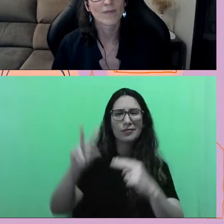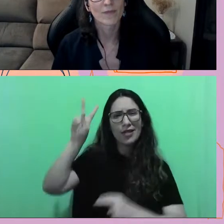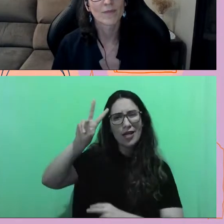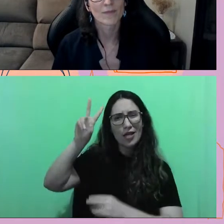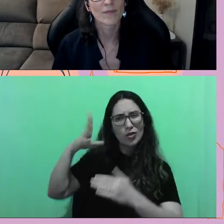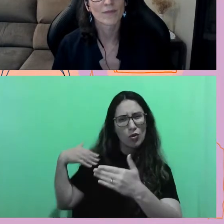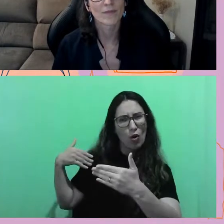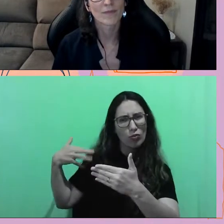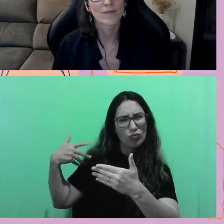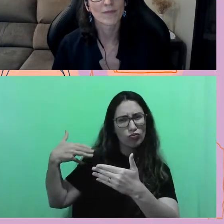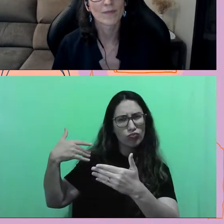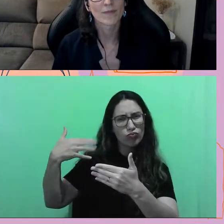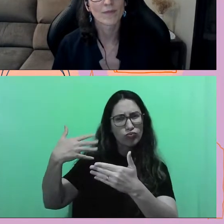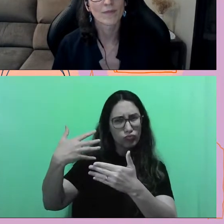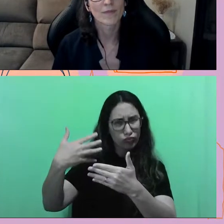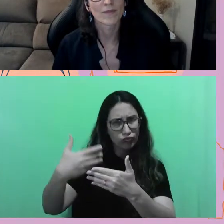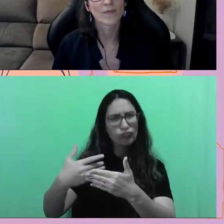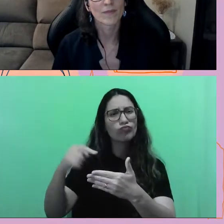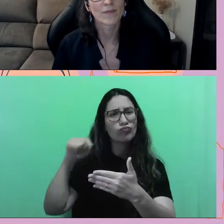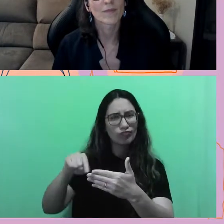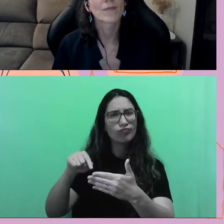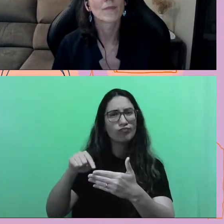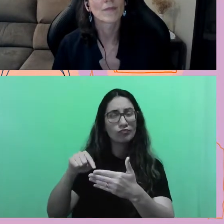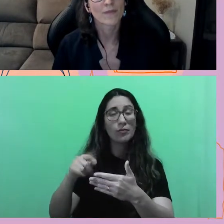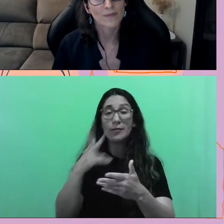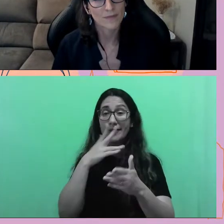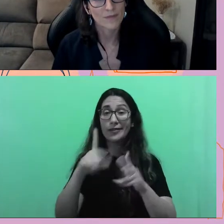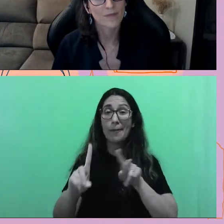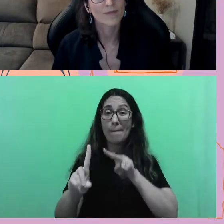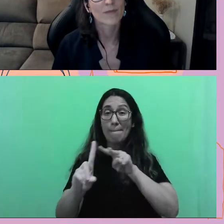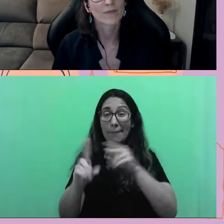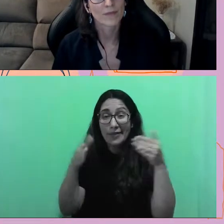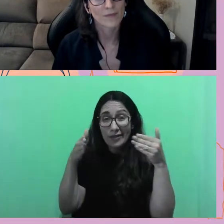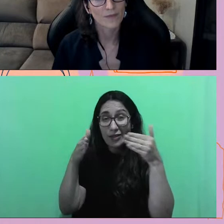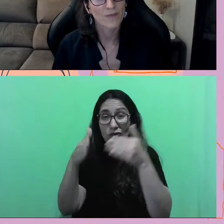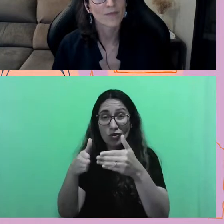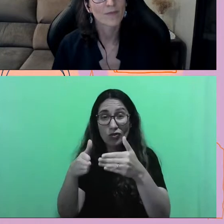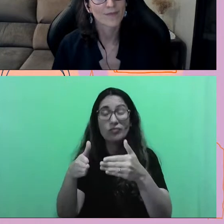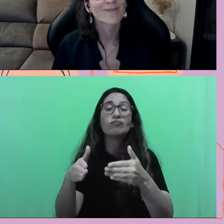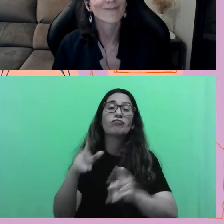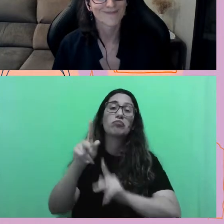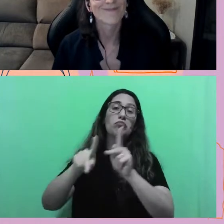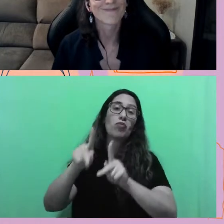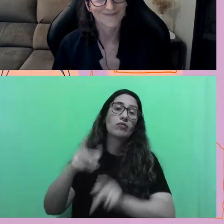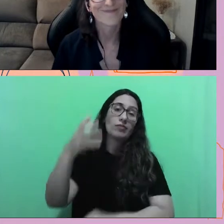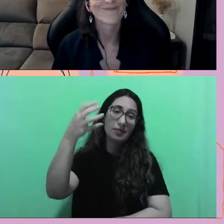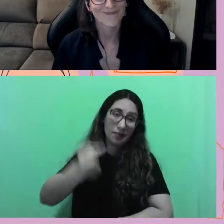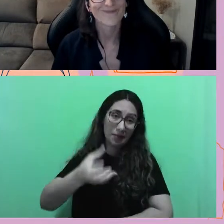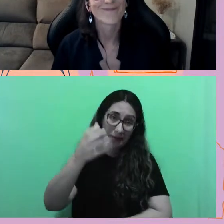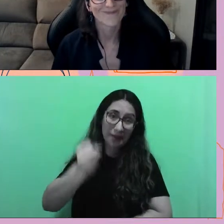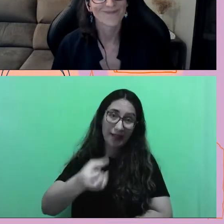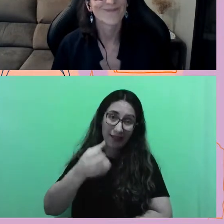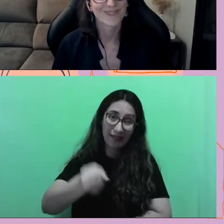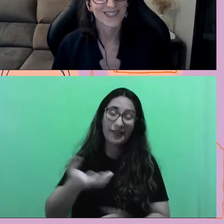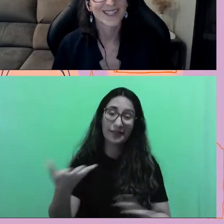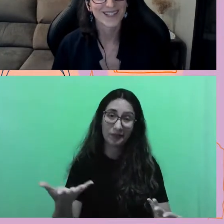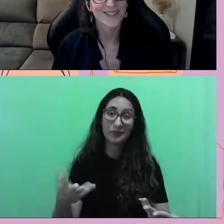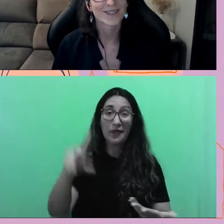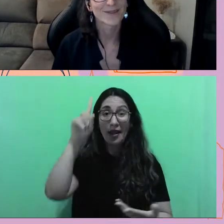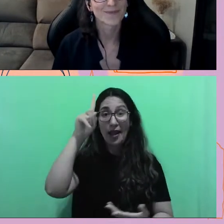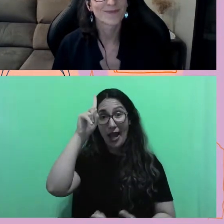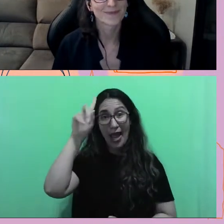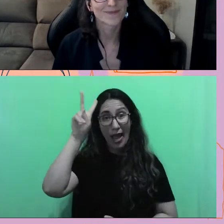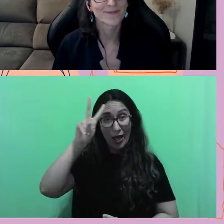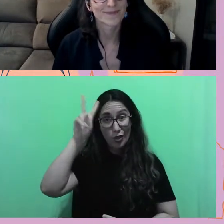para a gente é uma história unilateral. Né? A Chimamanda fala disso, né? do perigo da história única.